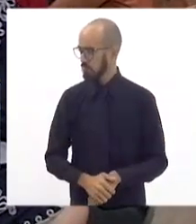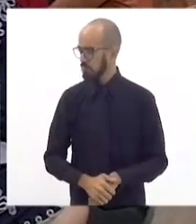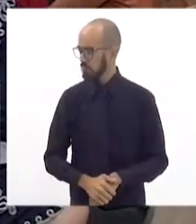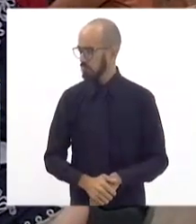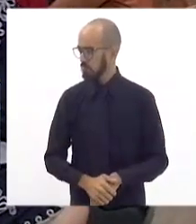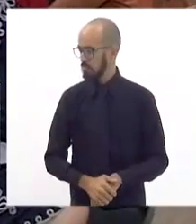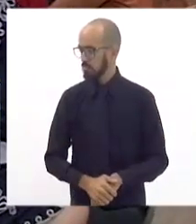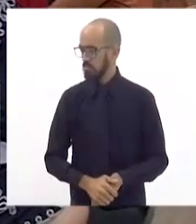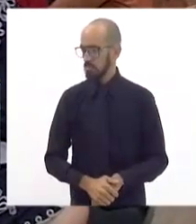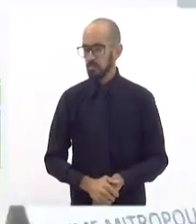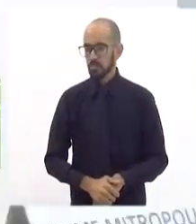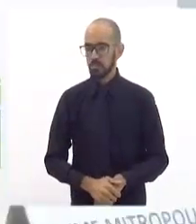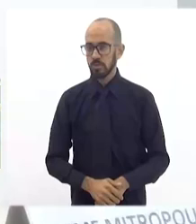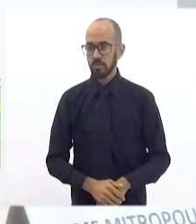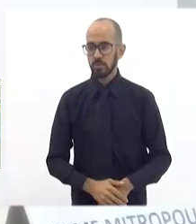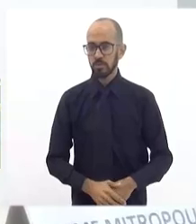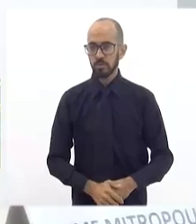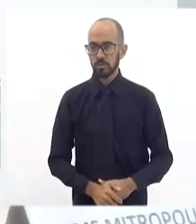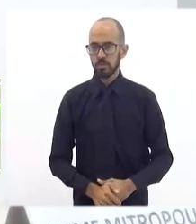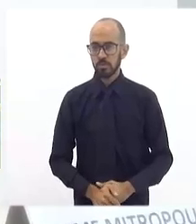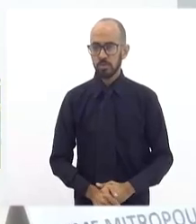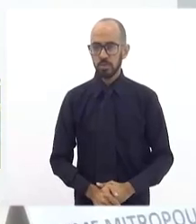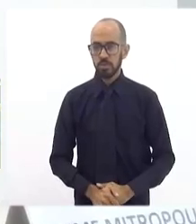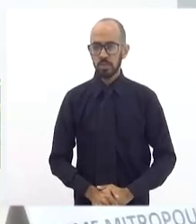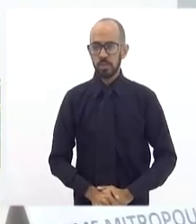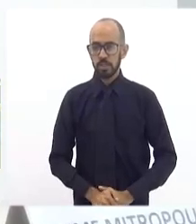eu gosto de